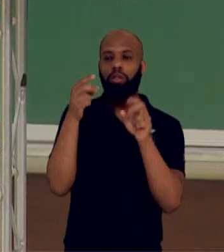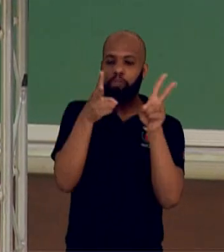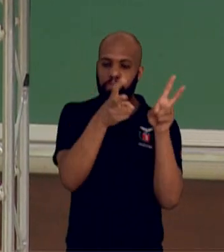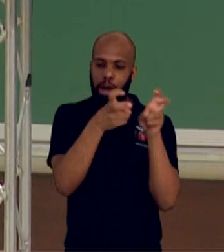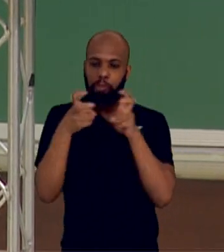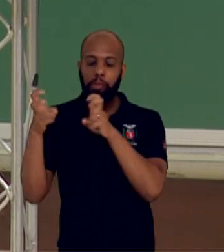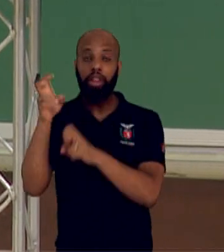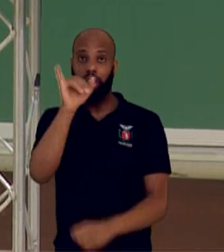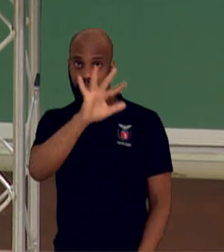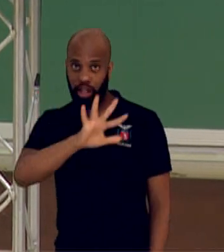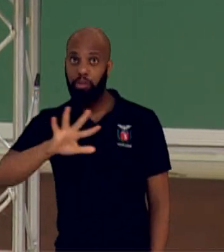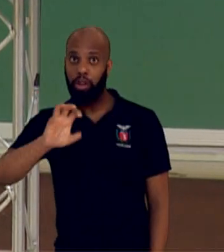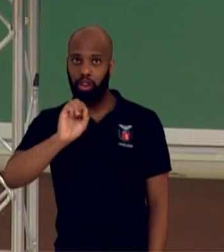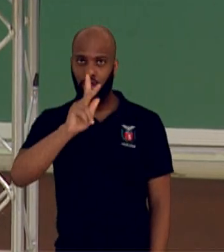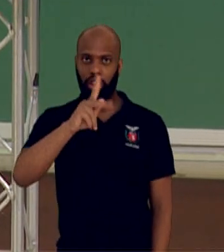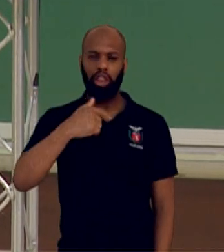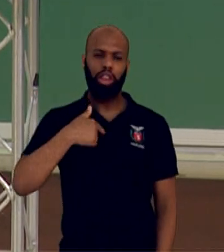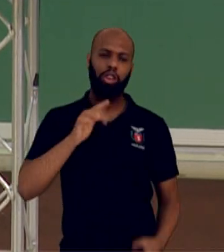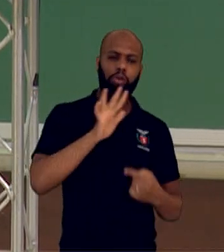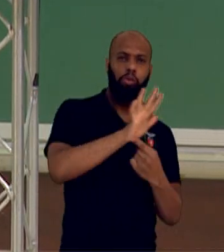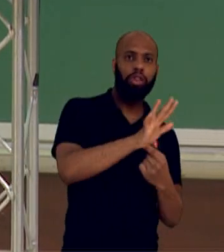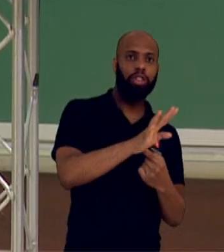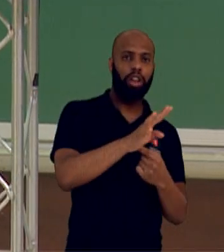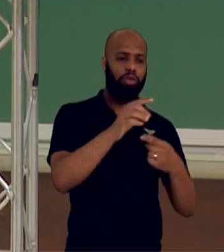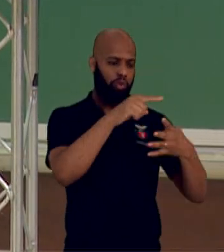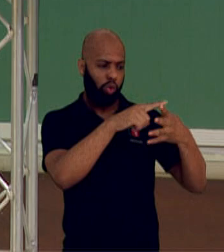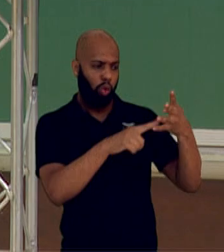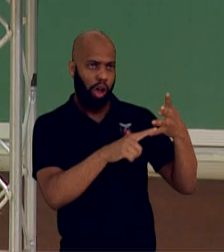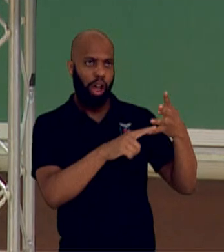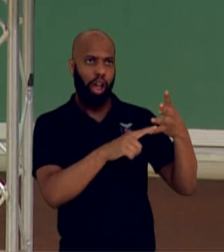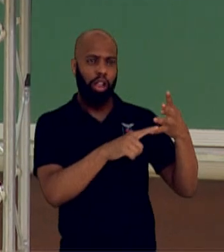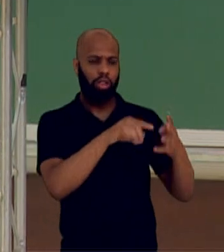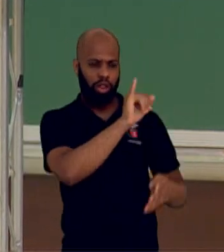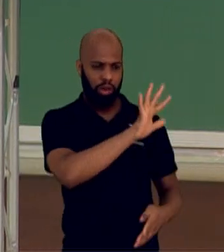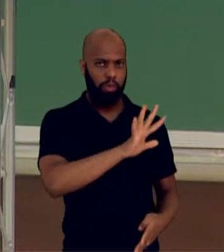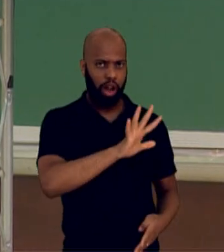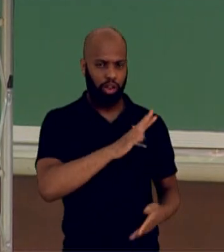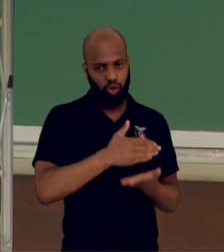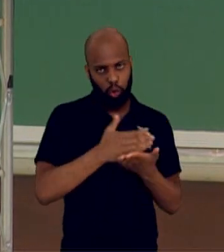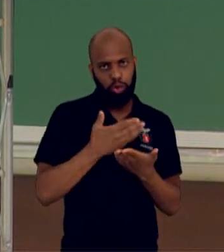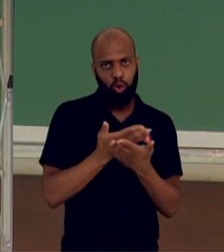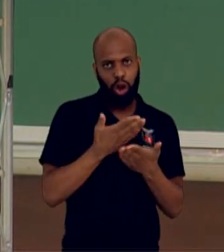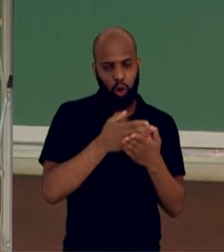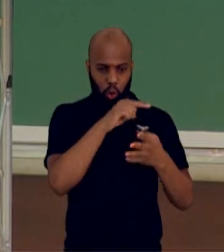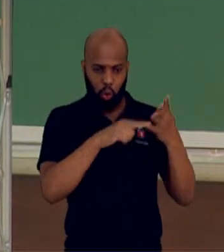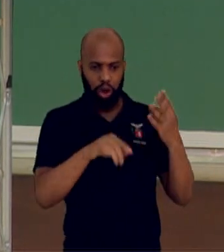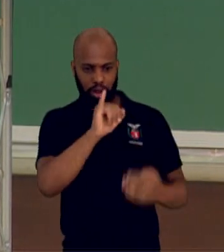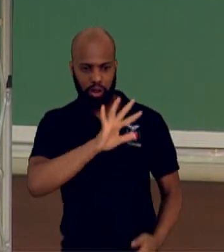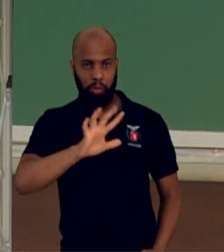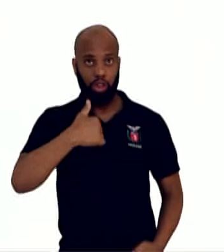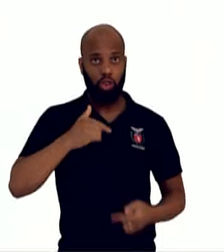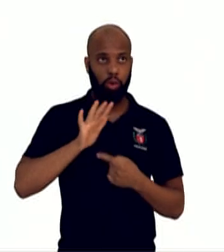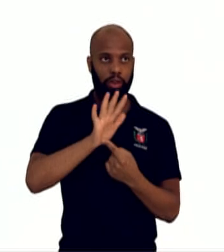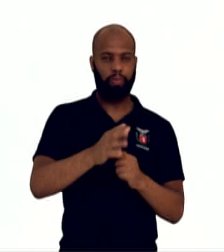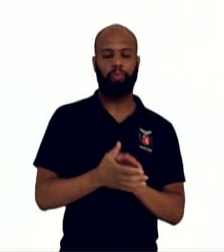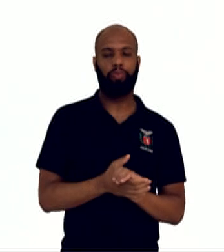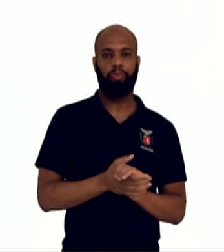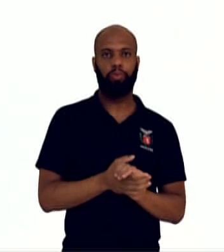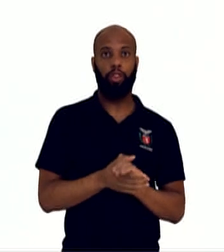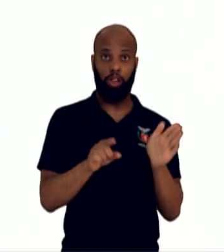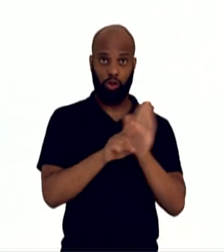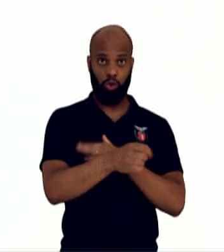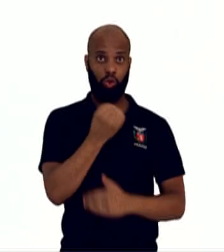de imagem, certo? Eu mostrei 4 imagens para vocês desde o começo da aula. E olha só, após observar as